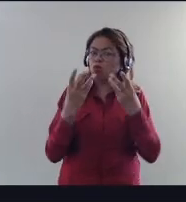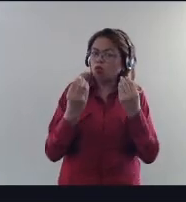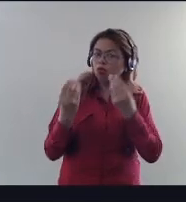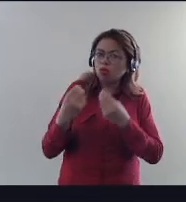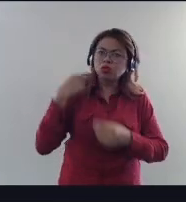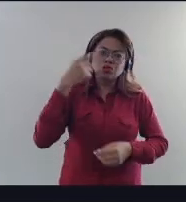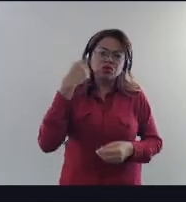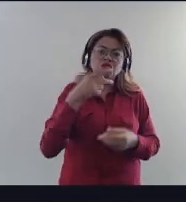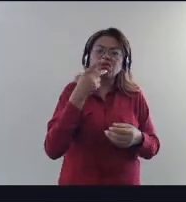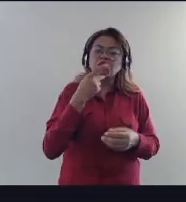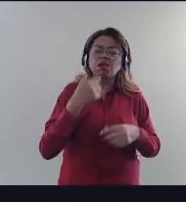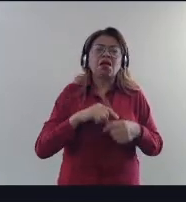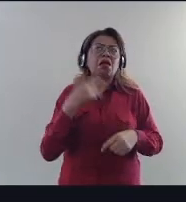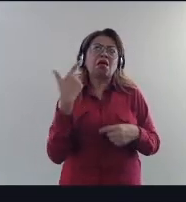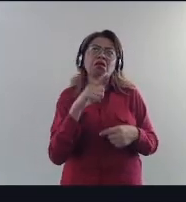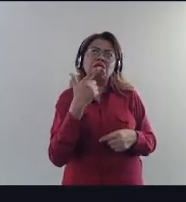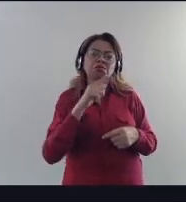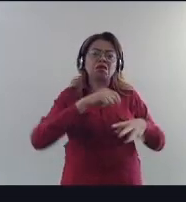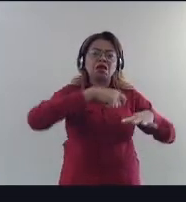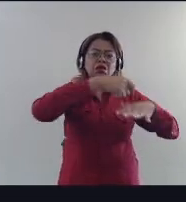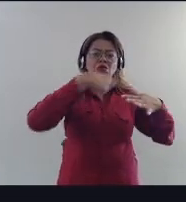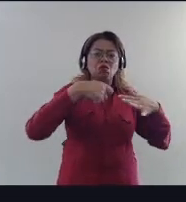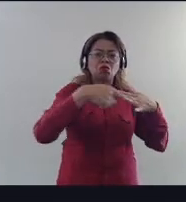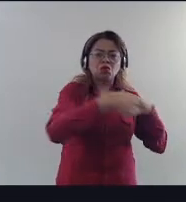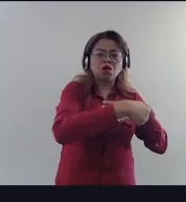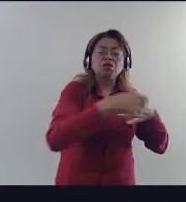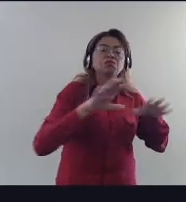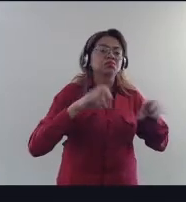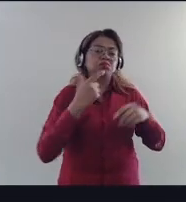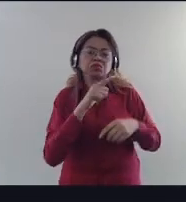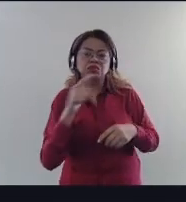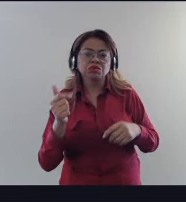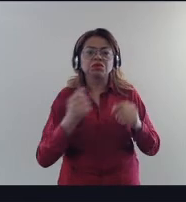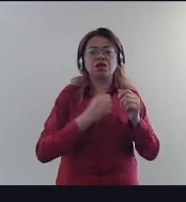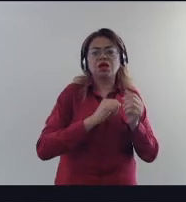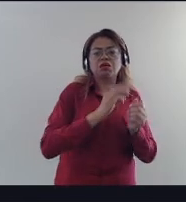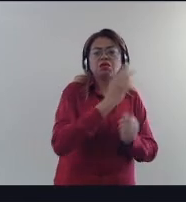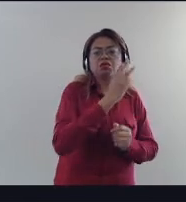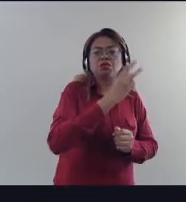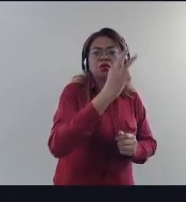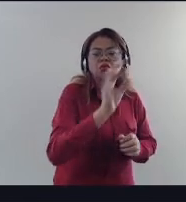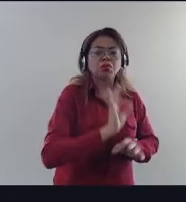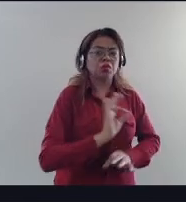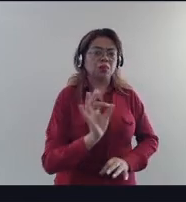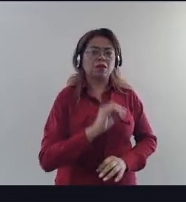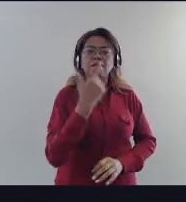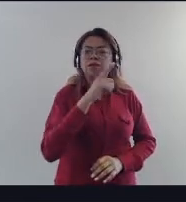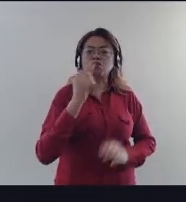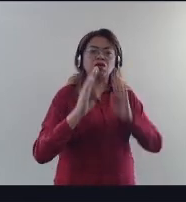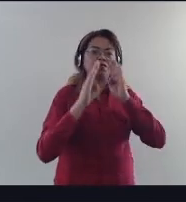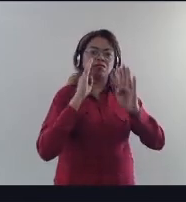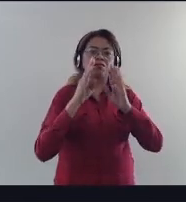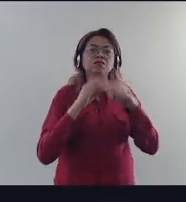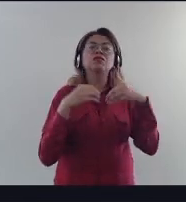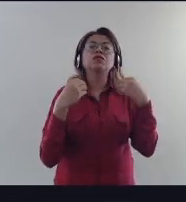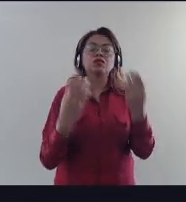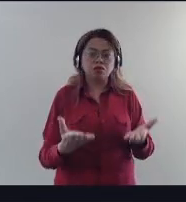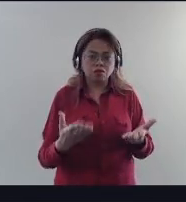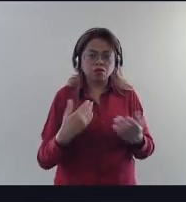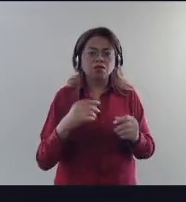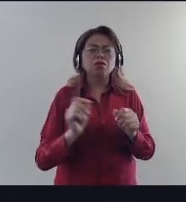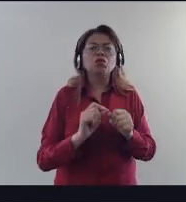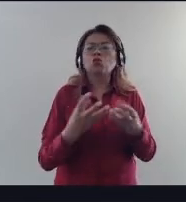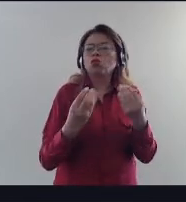é mesmo bom? Será que vale a pena eu não ter um site? Tem muito advogado que até hoje não tem site. A gente atende